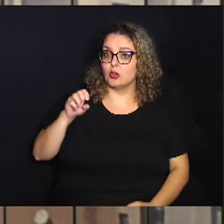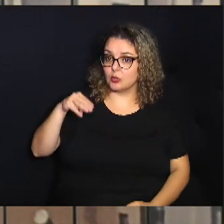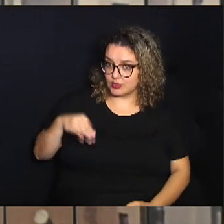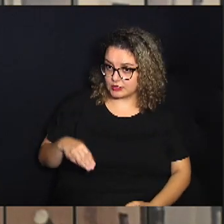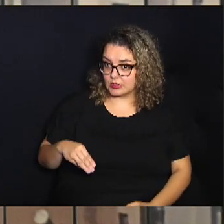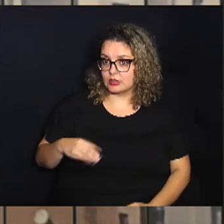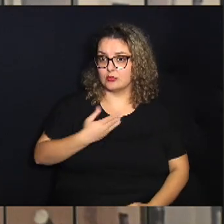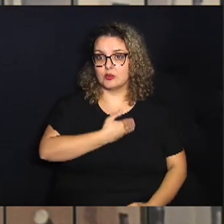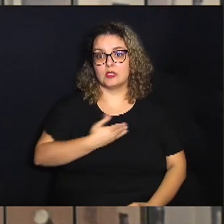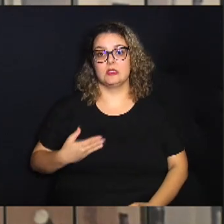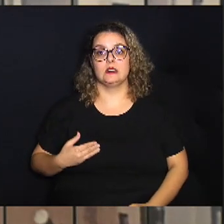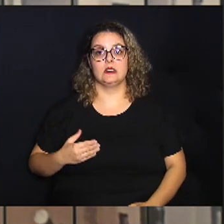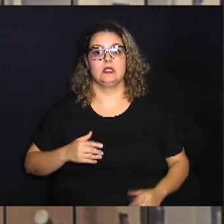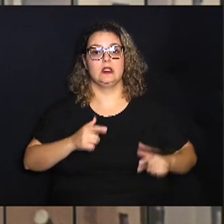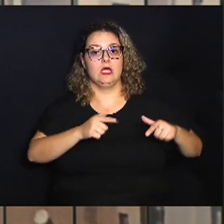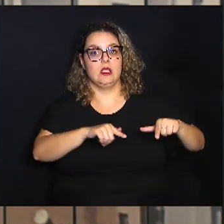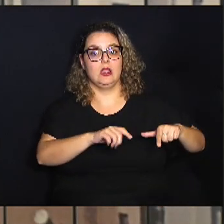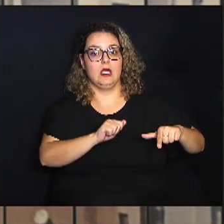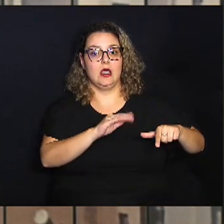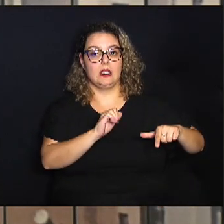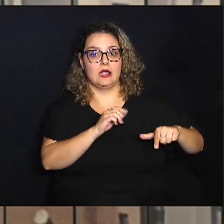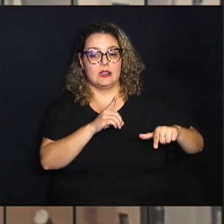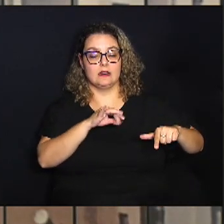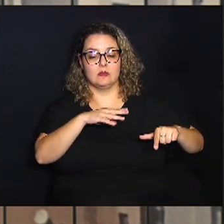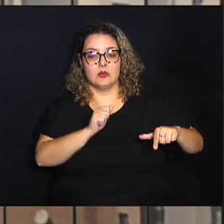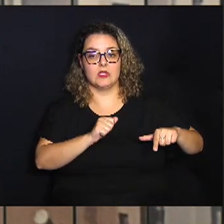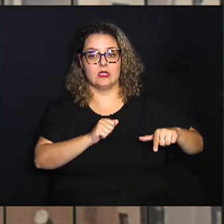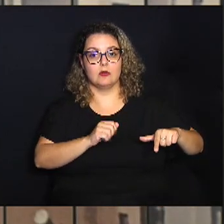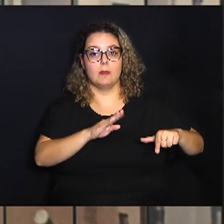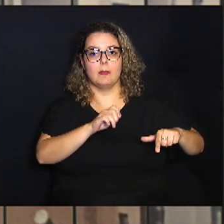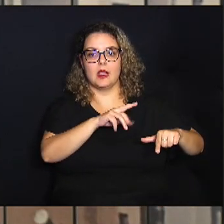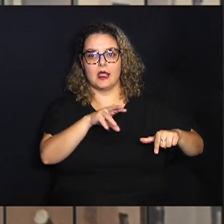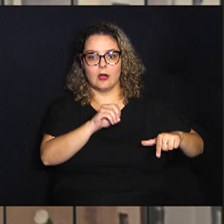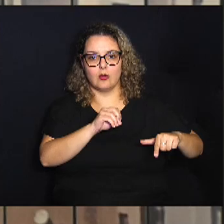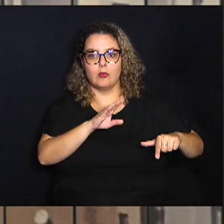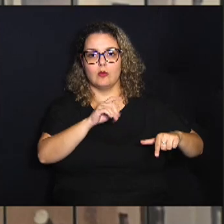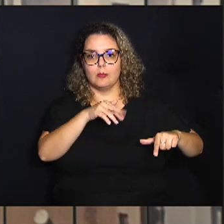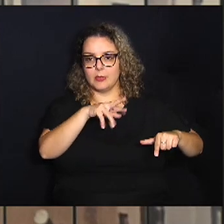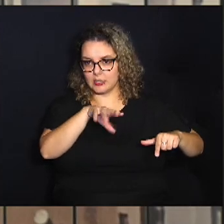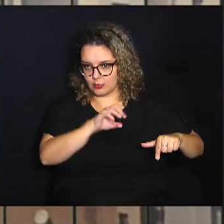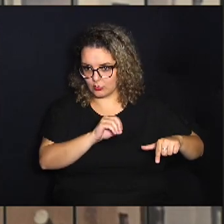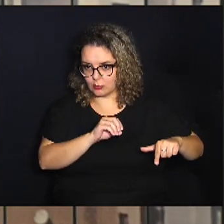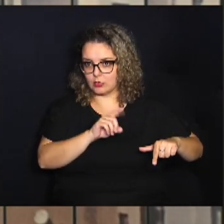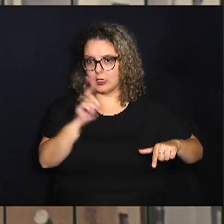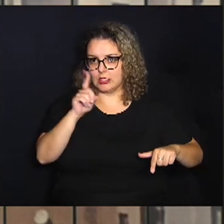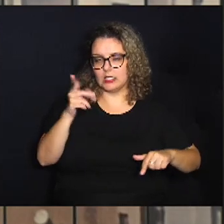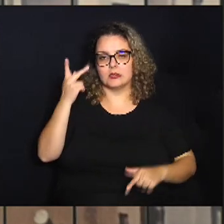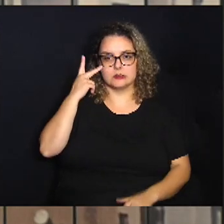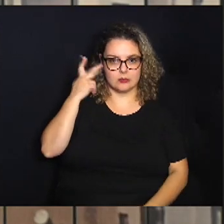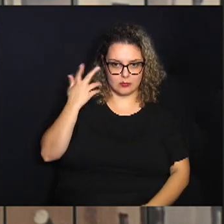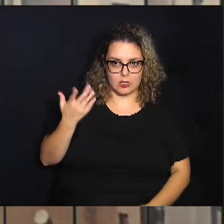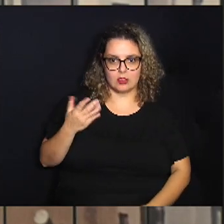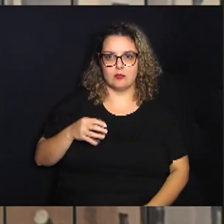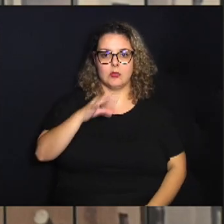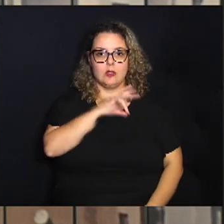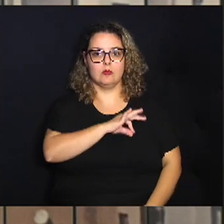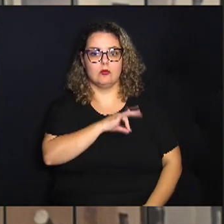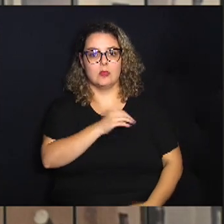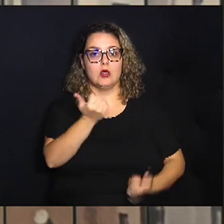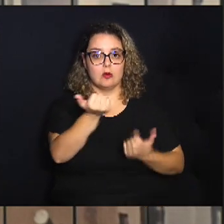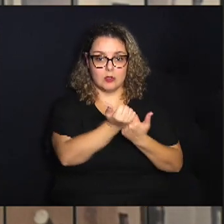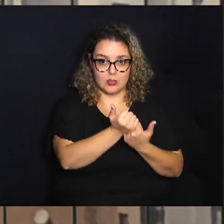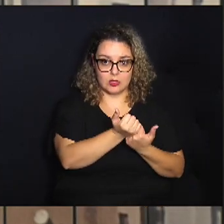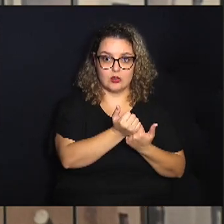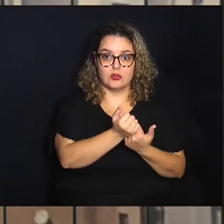Academia de Polícia Militar do Barro Branco, localizado na Zona Norte de São Paulo. A remuneração básica inicial para o cargo de